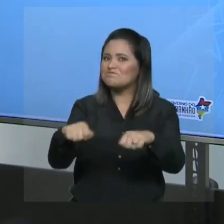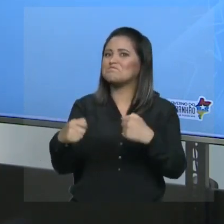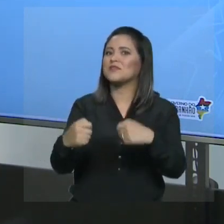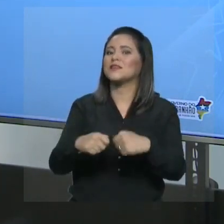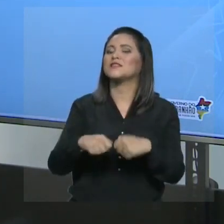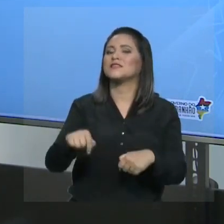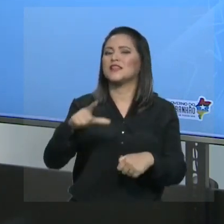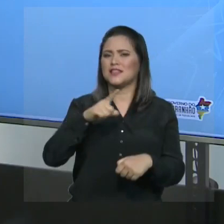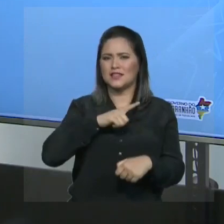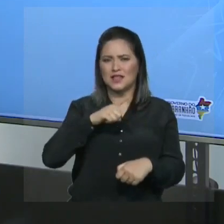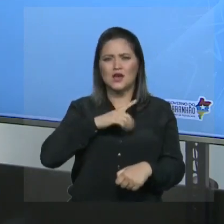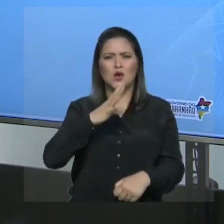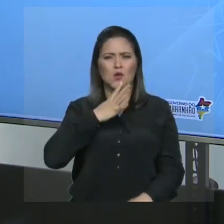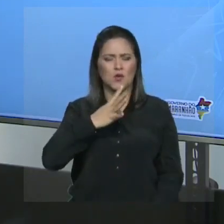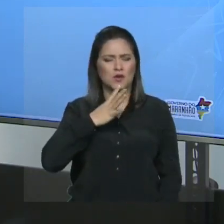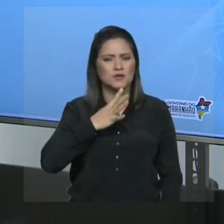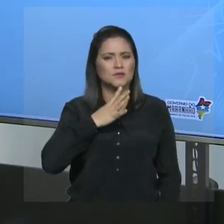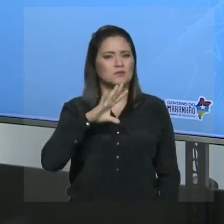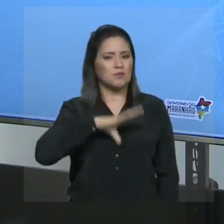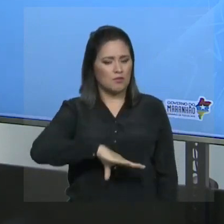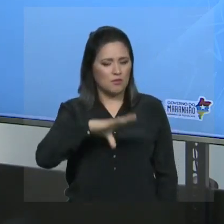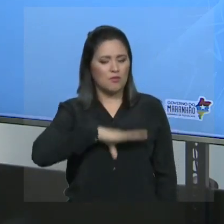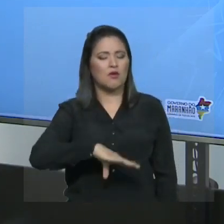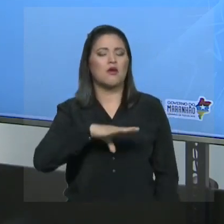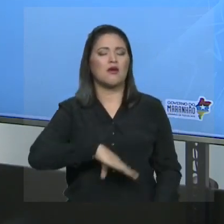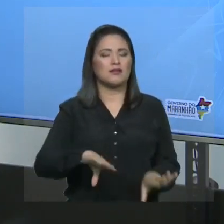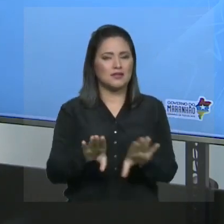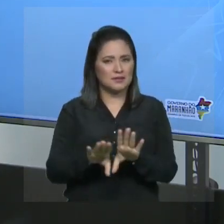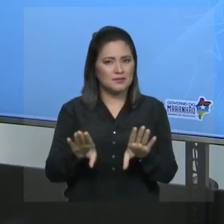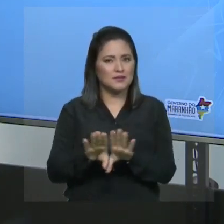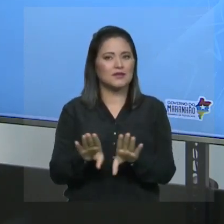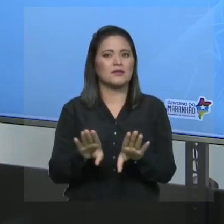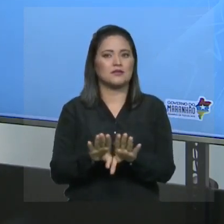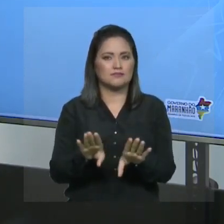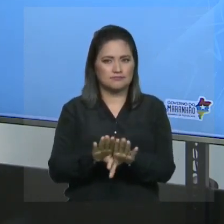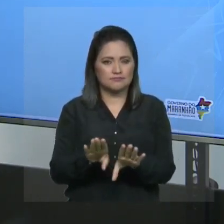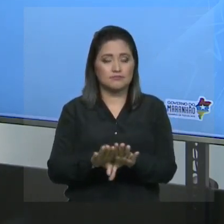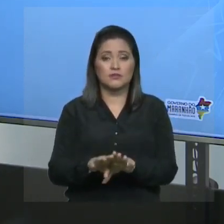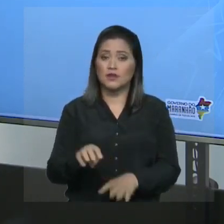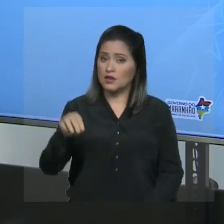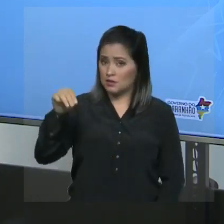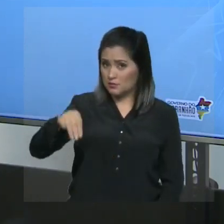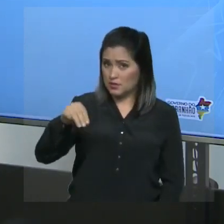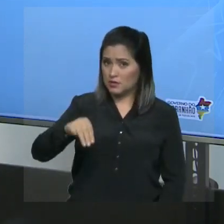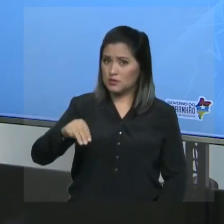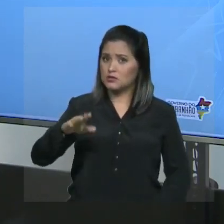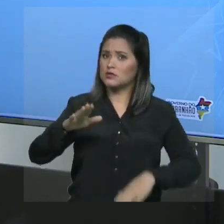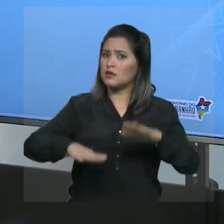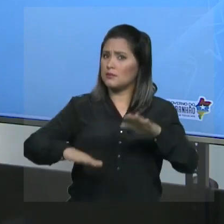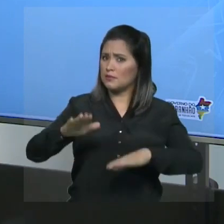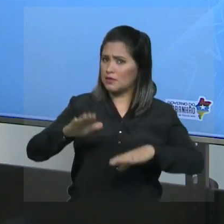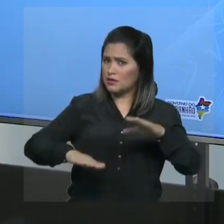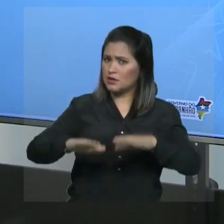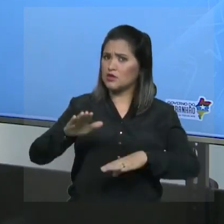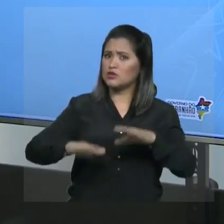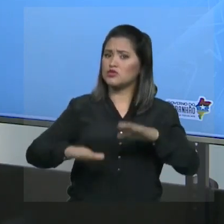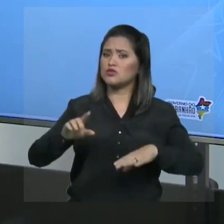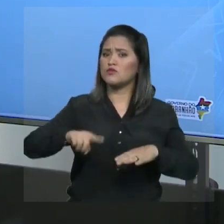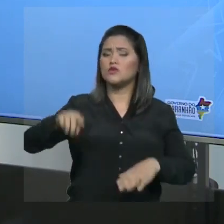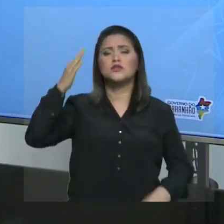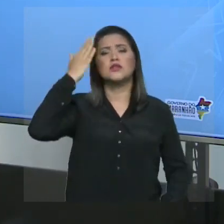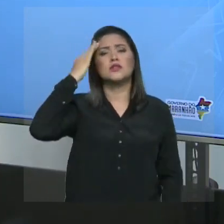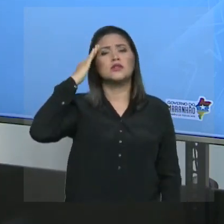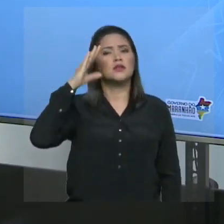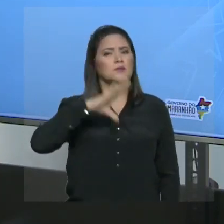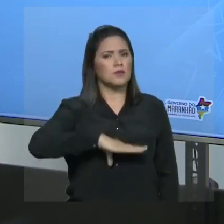tua interpretação? A matemática tem a sua linguagem própria, mas ela também depende da linguagem lá do português.